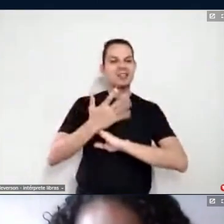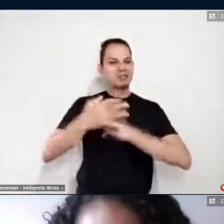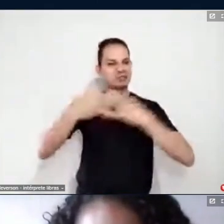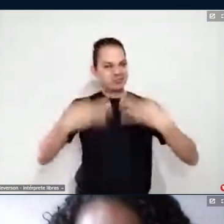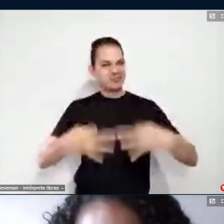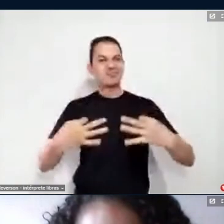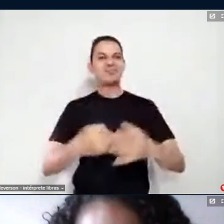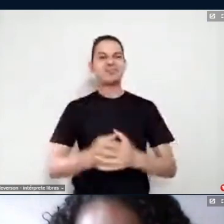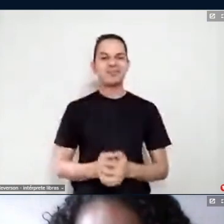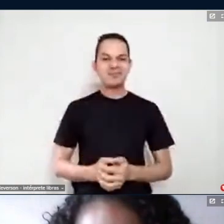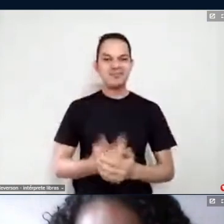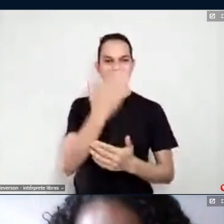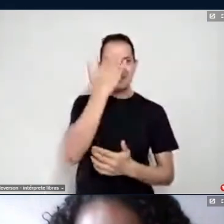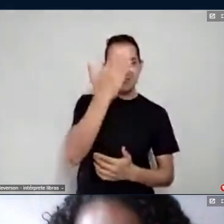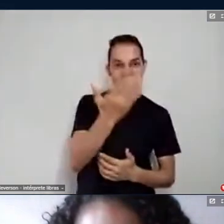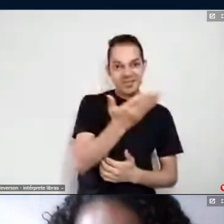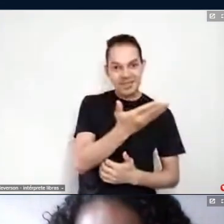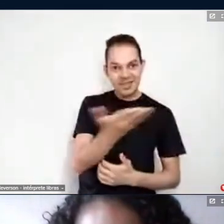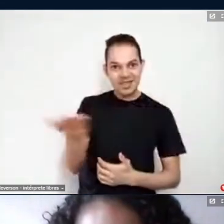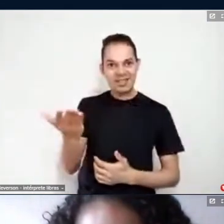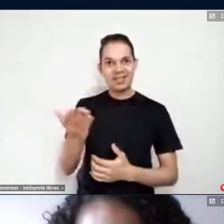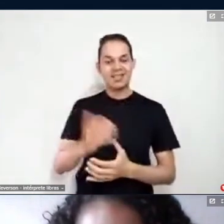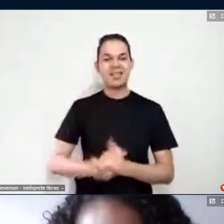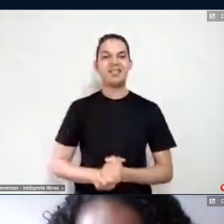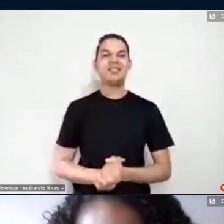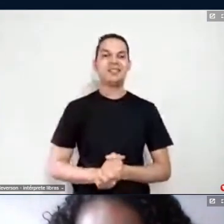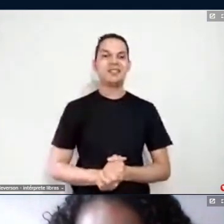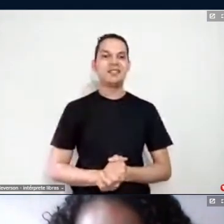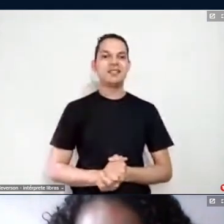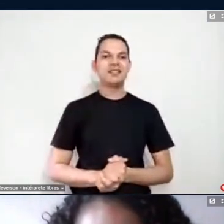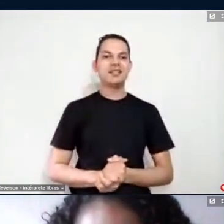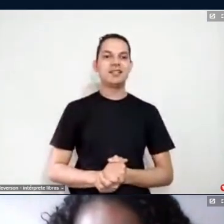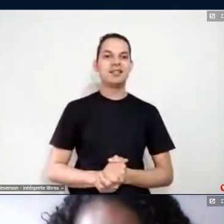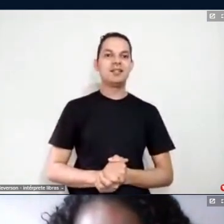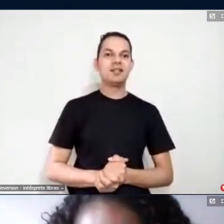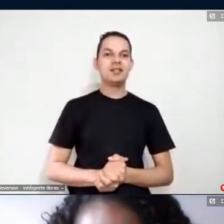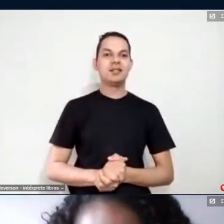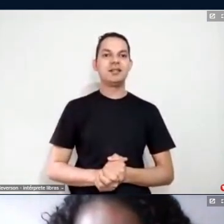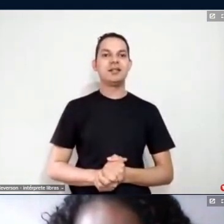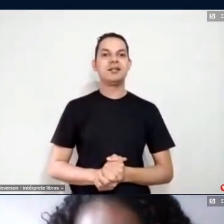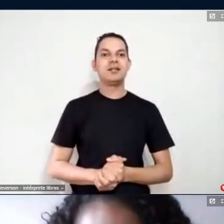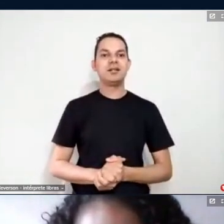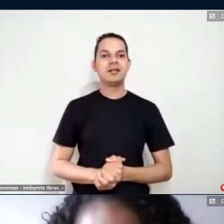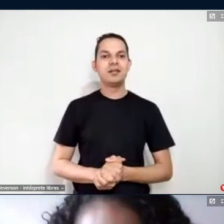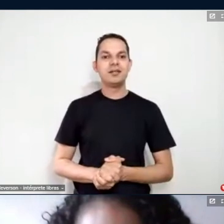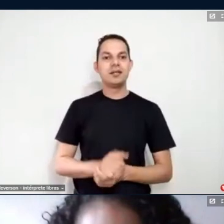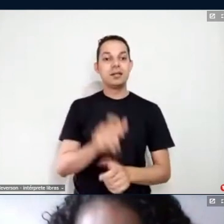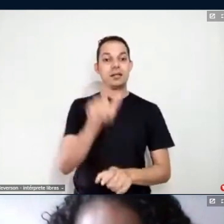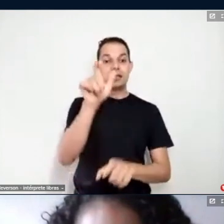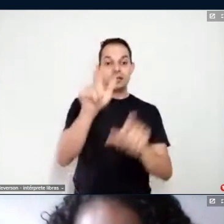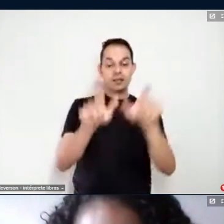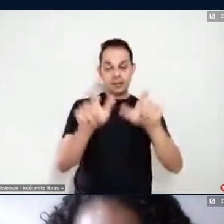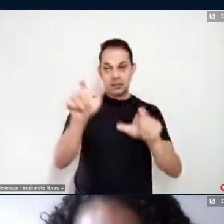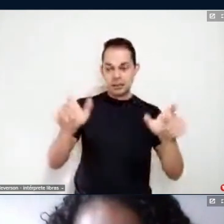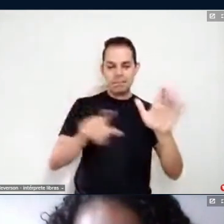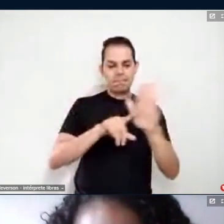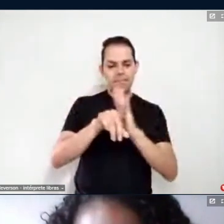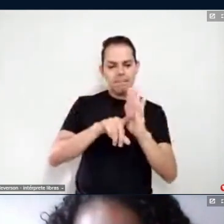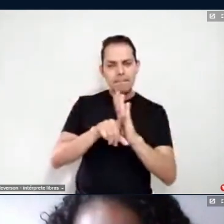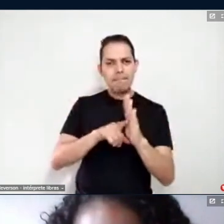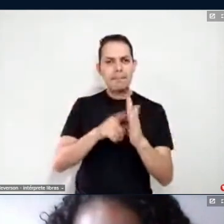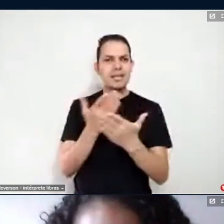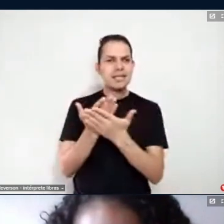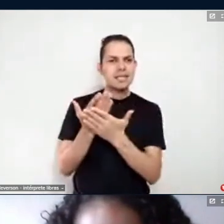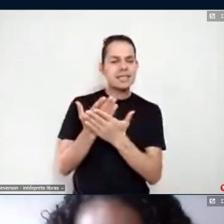agradecimento também para a Patrícia e a Silvana, que são pessoas e pesquisadoras formidárias